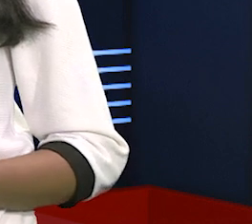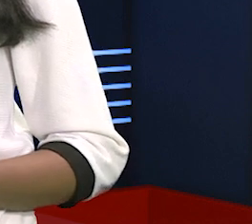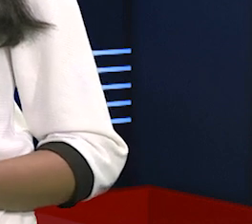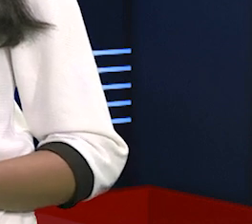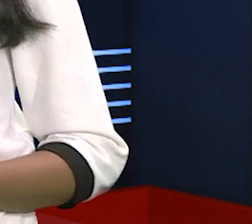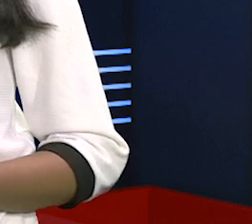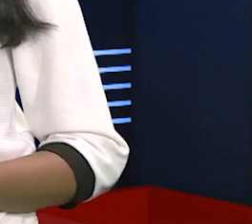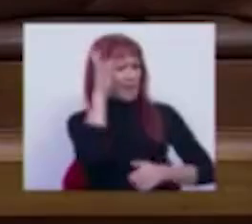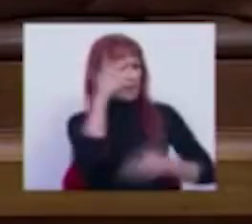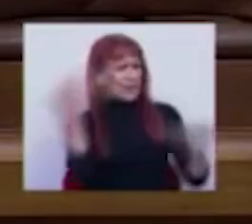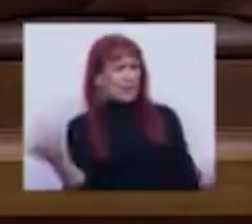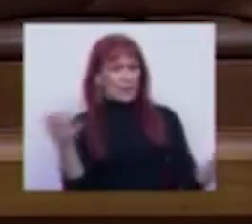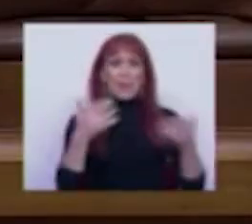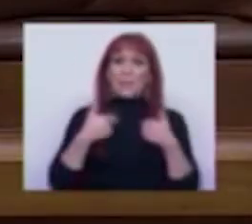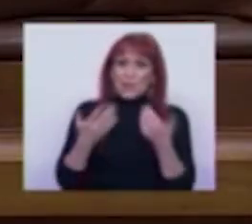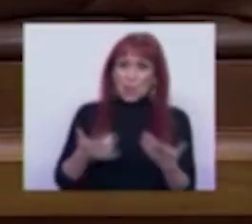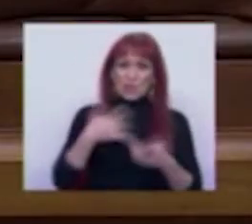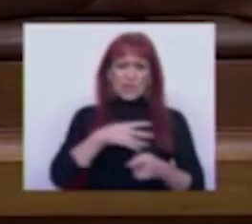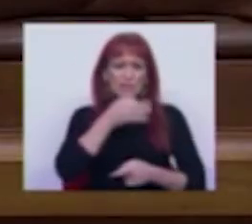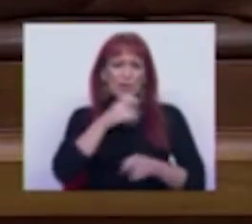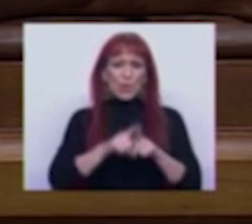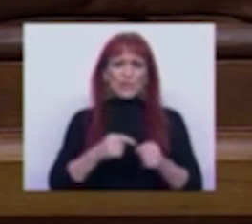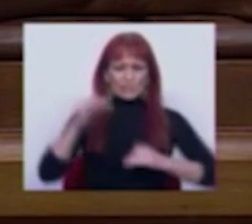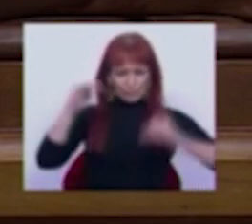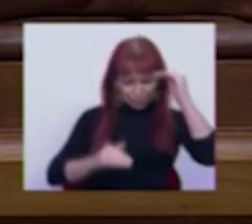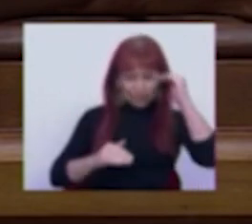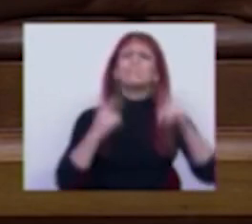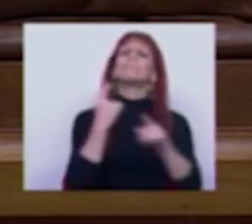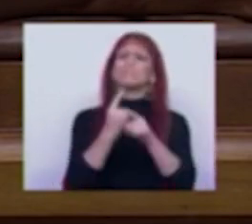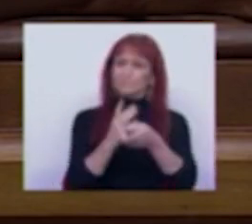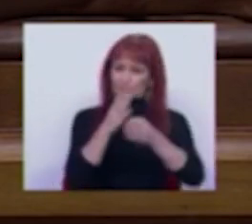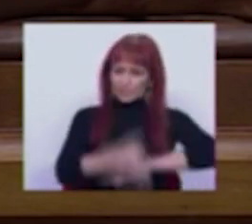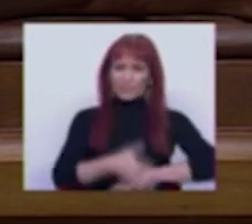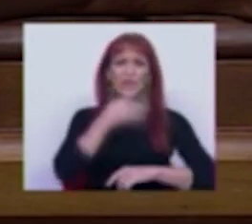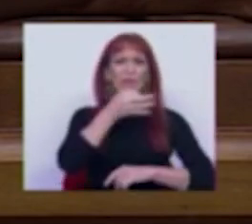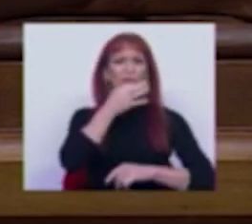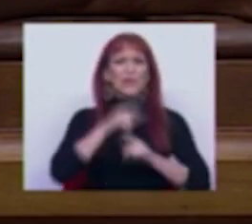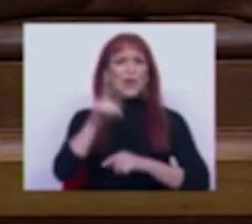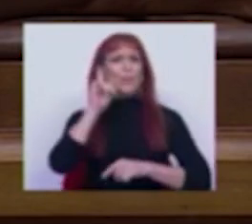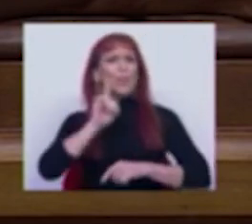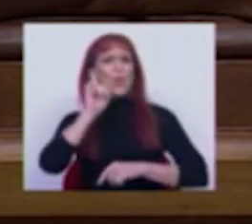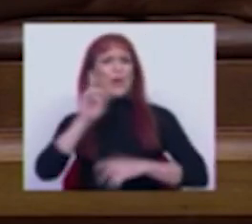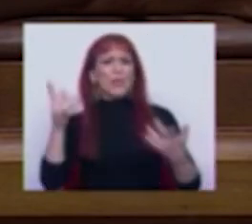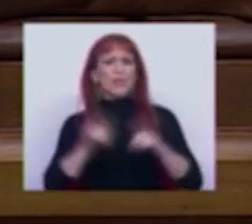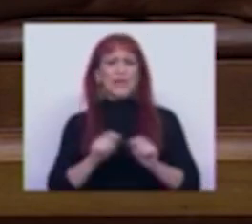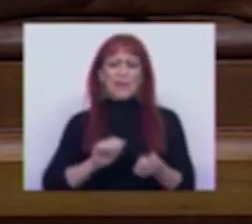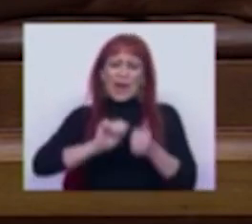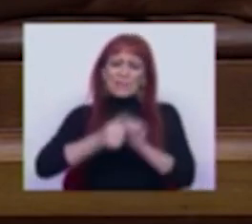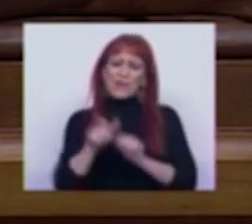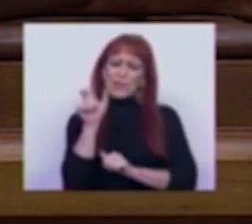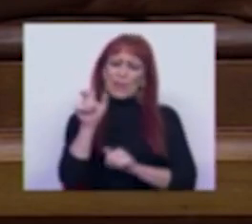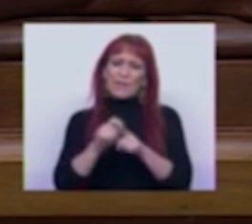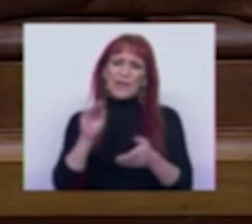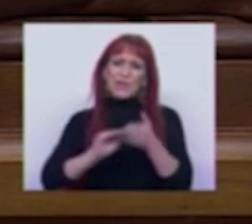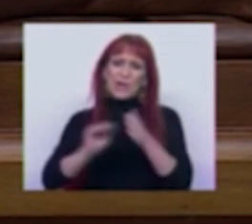de mulher. Mas hoje queremos falar-vos da desigualdade que ainda persiste. Queremos falar-vos das mulheres. Adaptando aqui as palavras